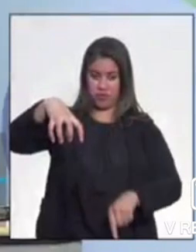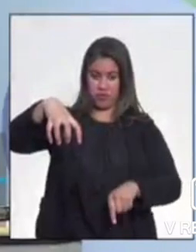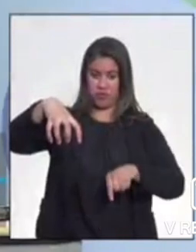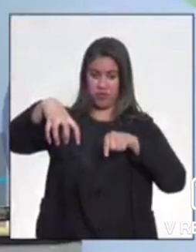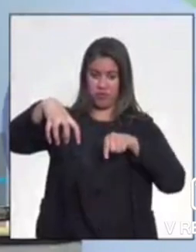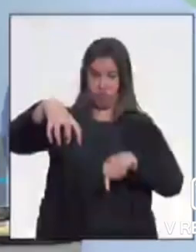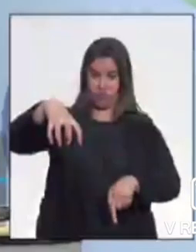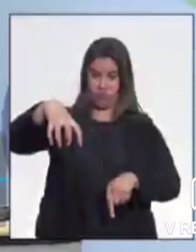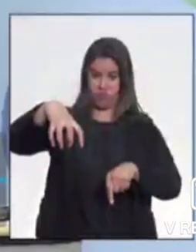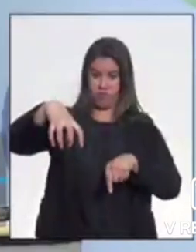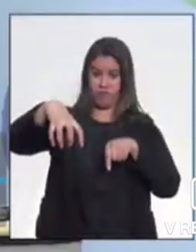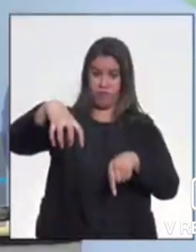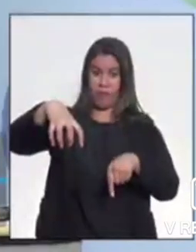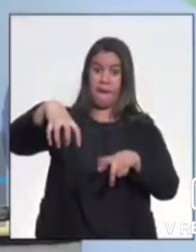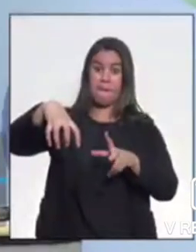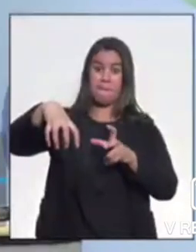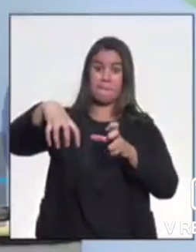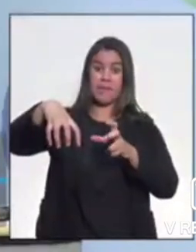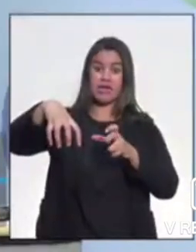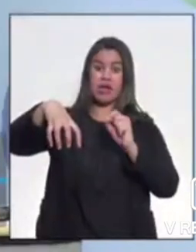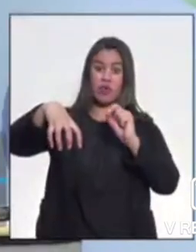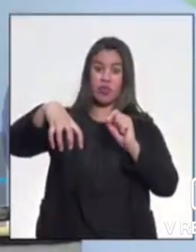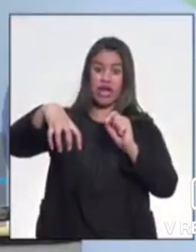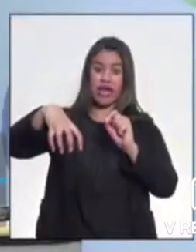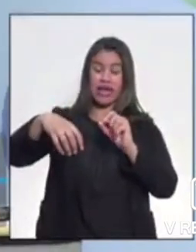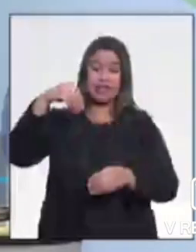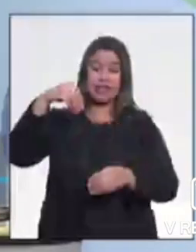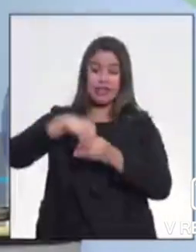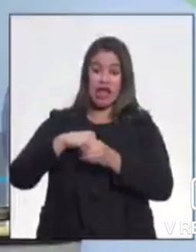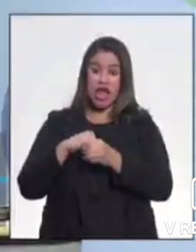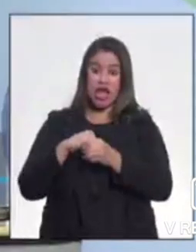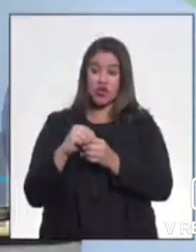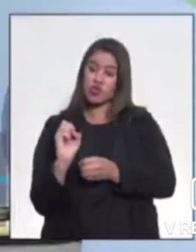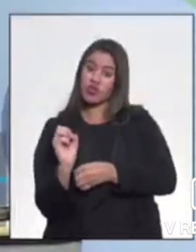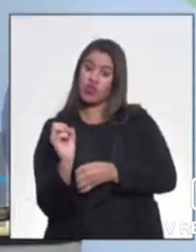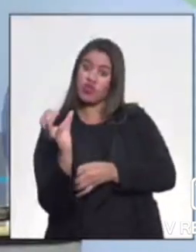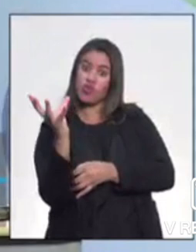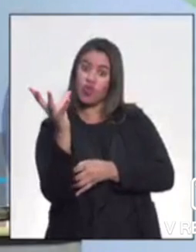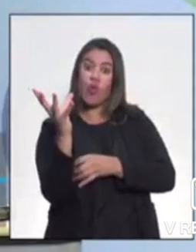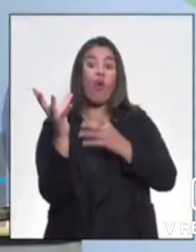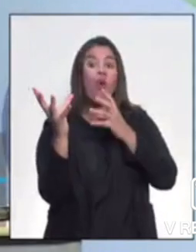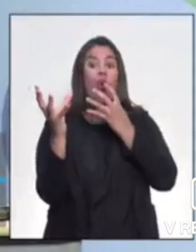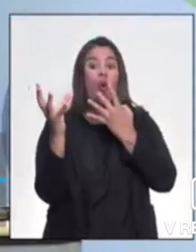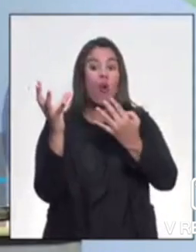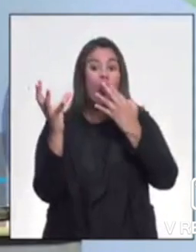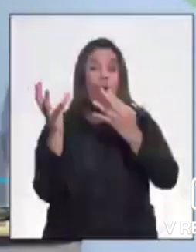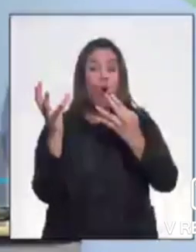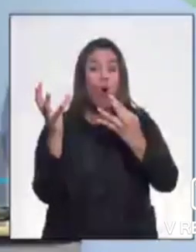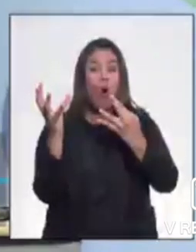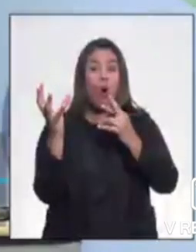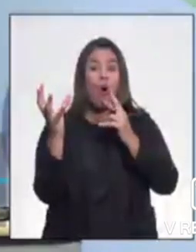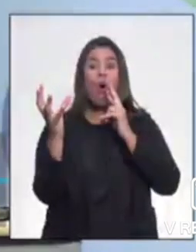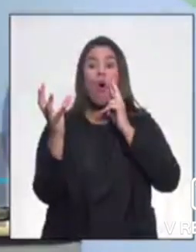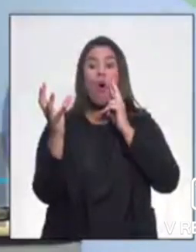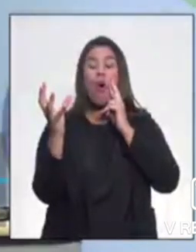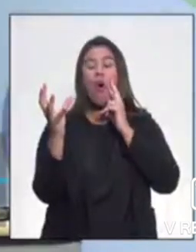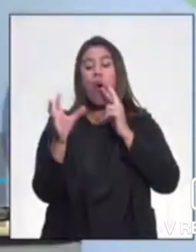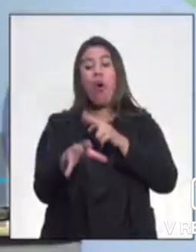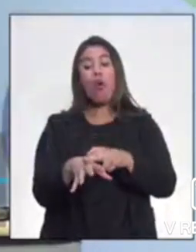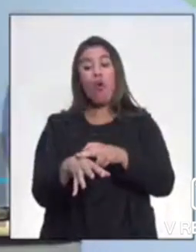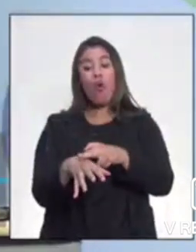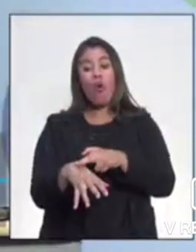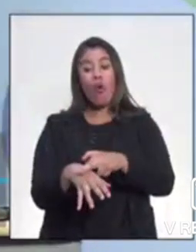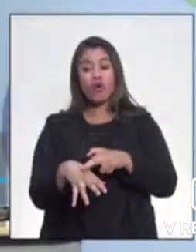botãozinho, você vai perceber que vai ter uma liberação interna de luz naquela cor roxa. Então você vai observar mais ou menos o que o